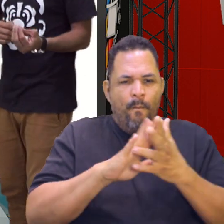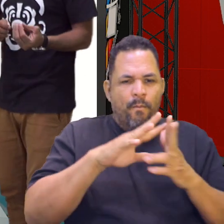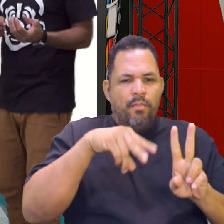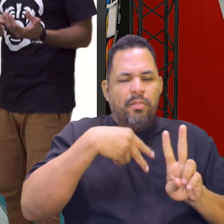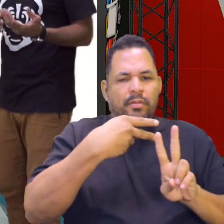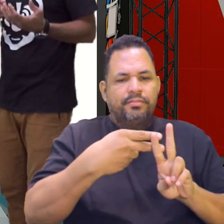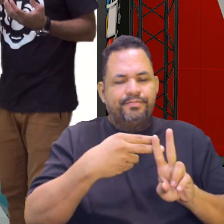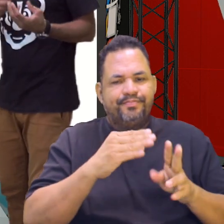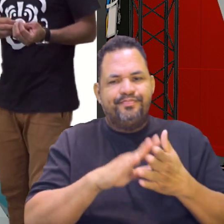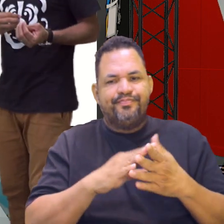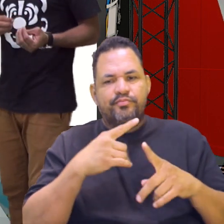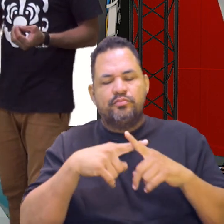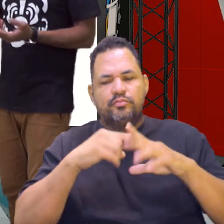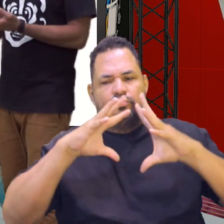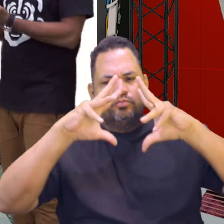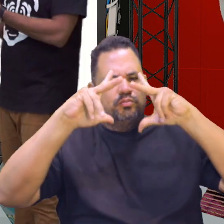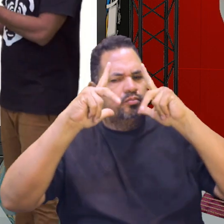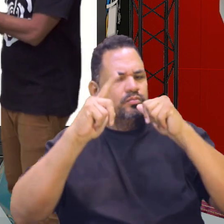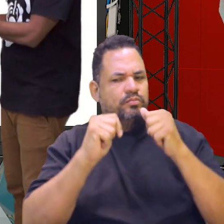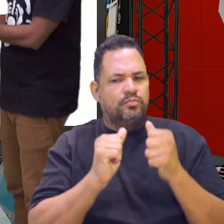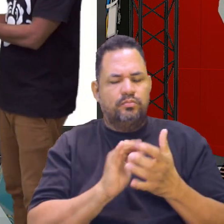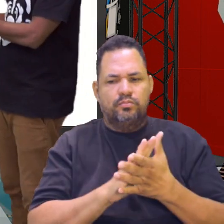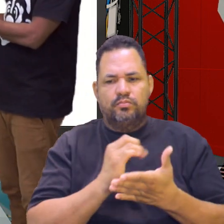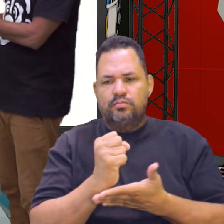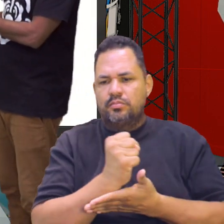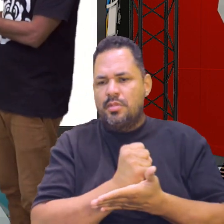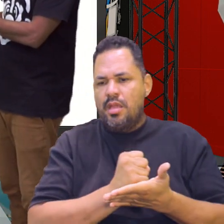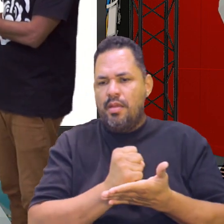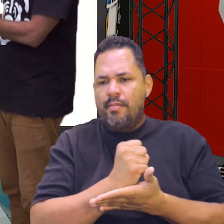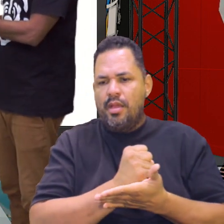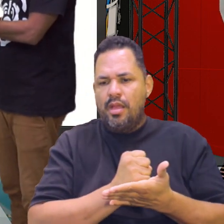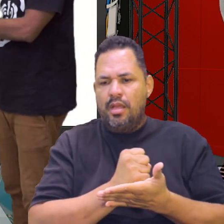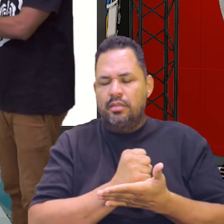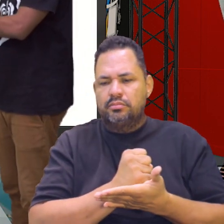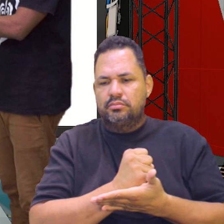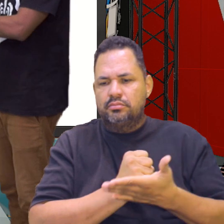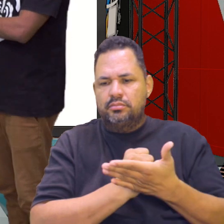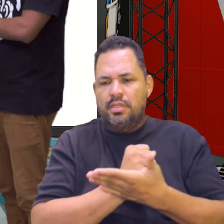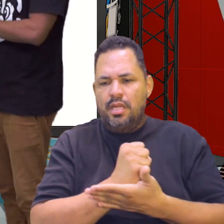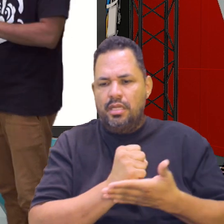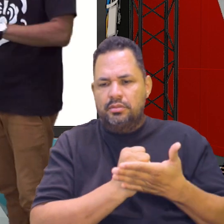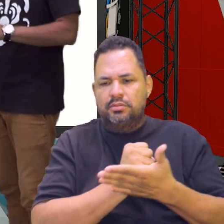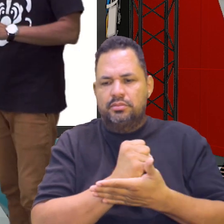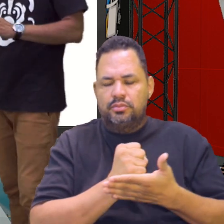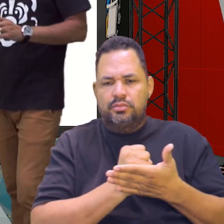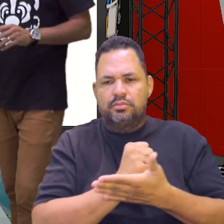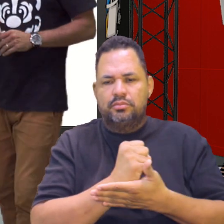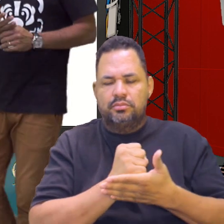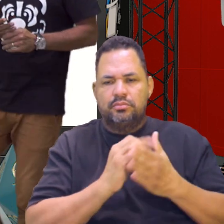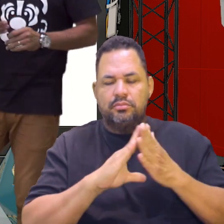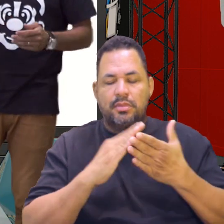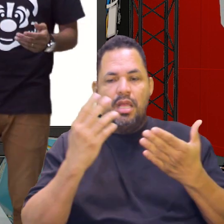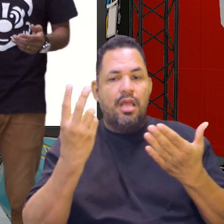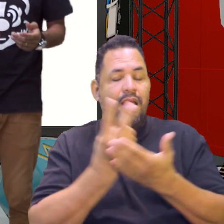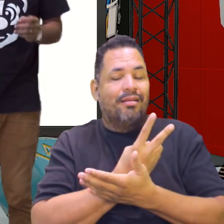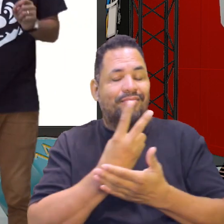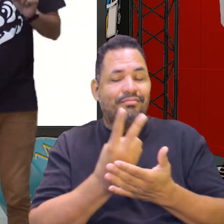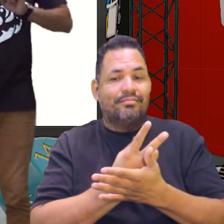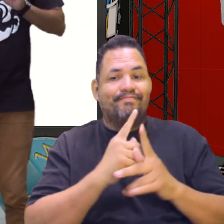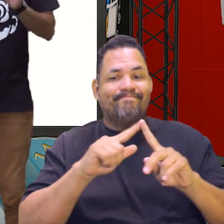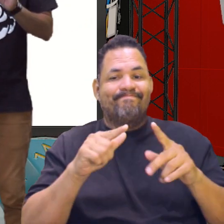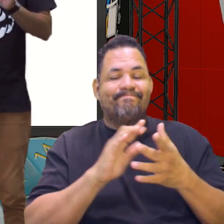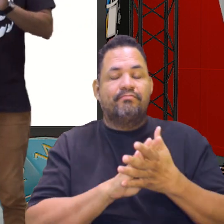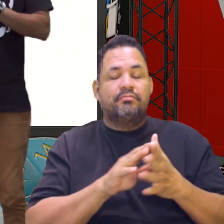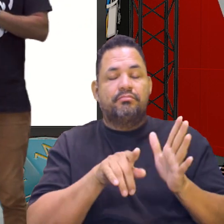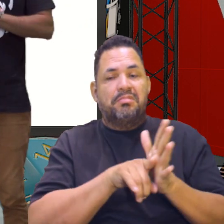potência, multiplicação, tudo isso é base. Então, às vezes eu erro um sinal aqui, eu erro tudo. Nossa, eu fiz, deu errado.